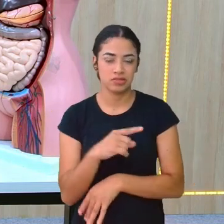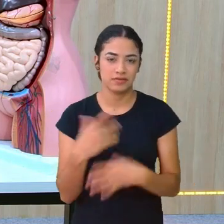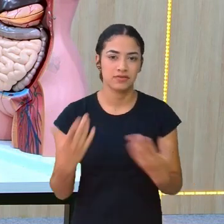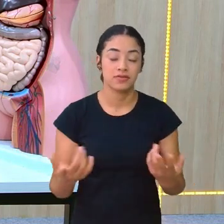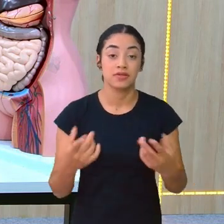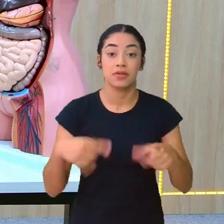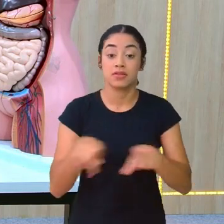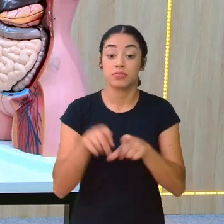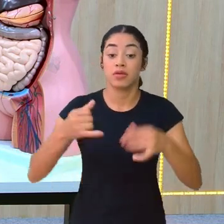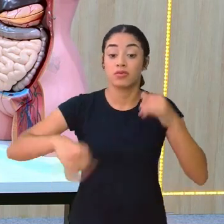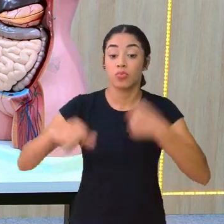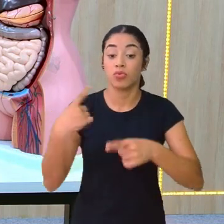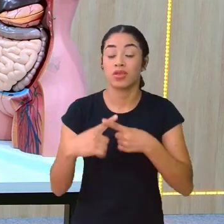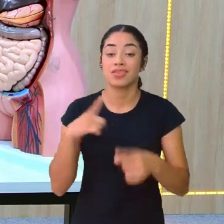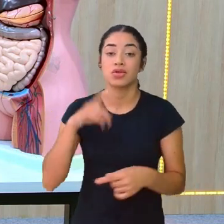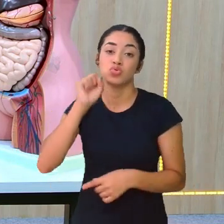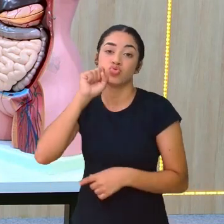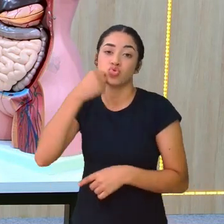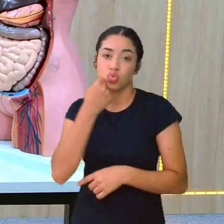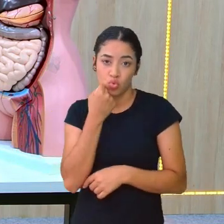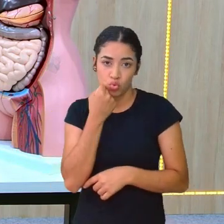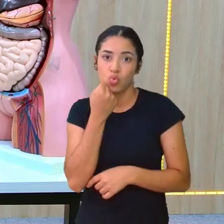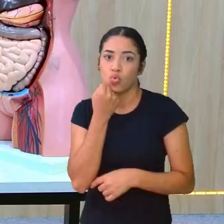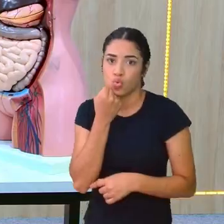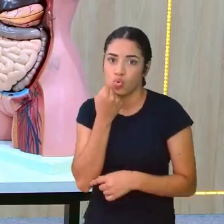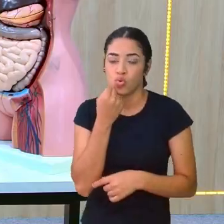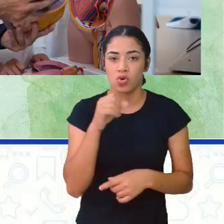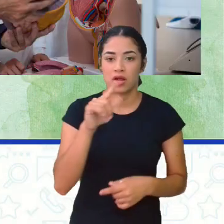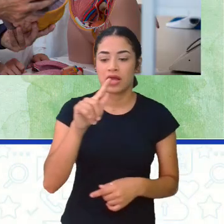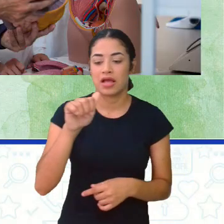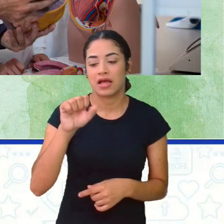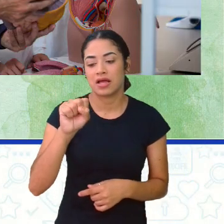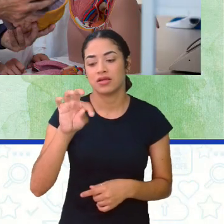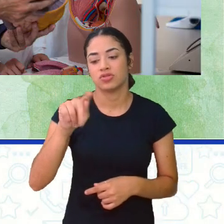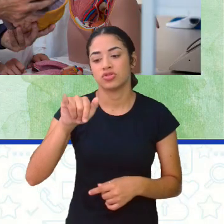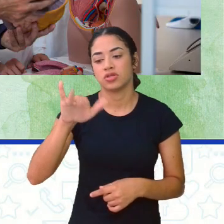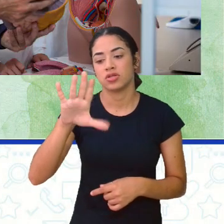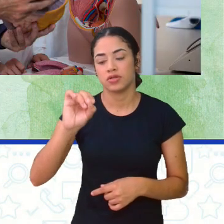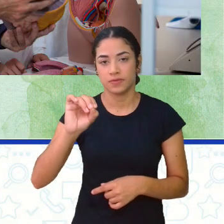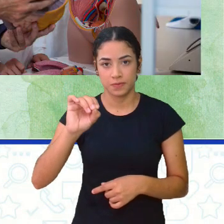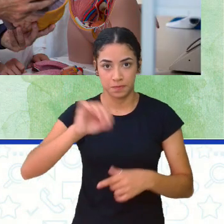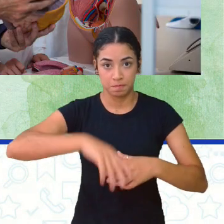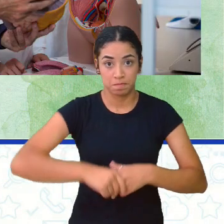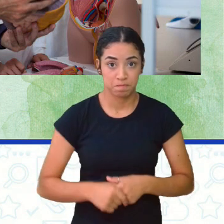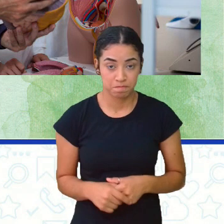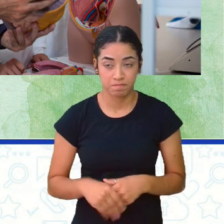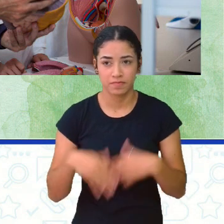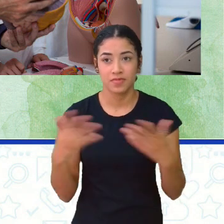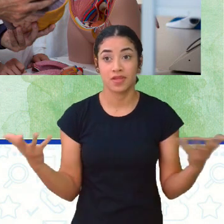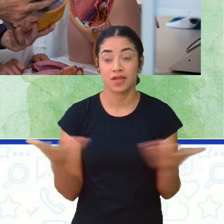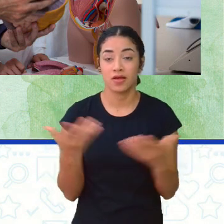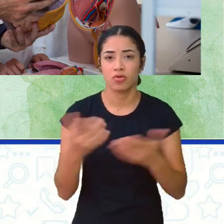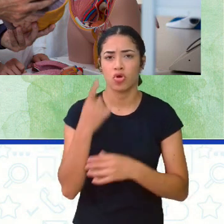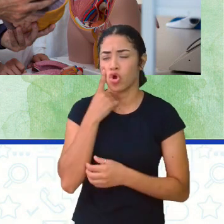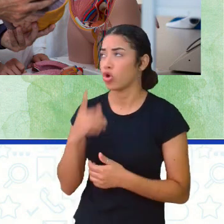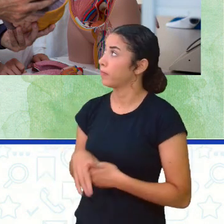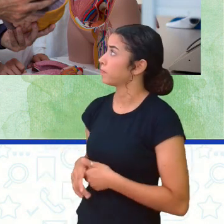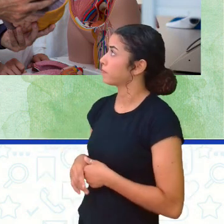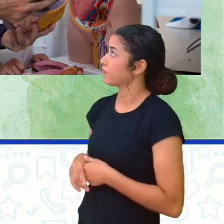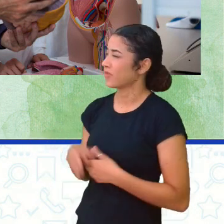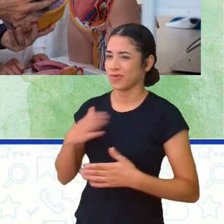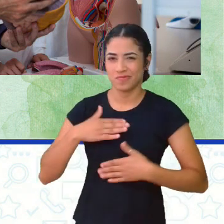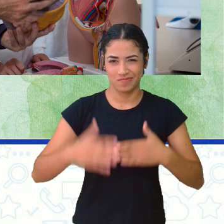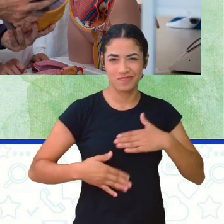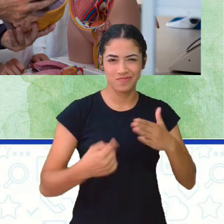gástricos. Vejam aí a questão aí de mais curiosidade. E aqui a gente vai conversar um pouquinho sobre anatomia comparada, como eu mostrei